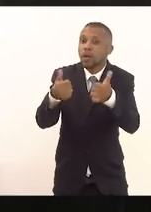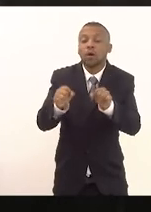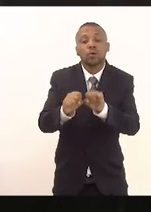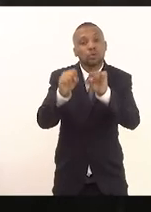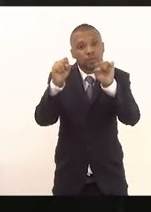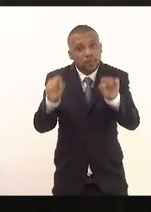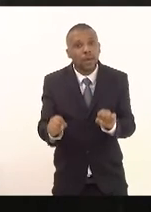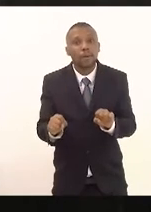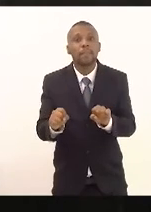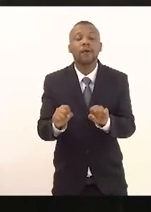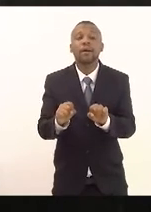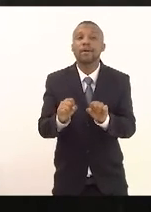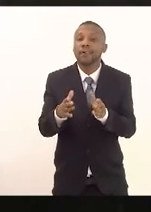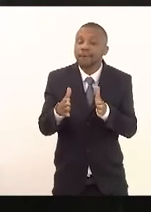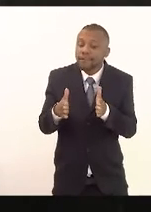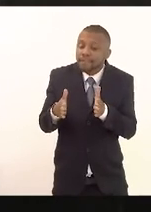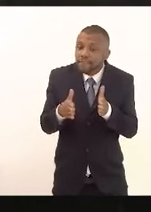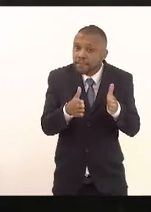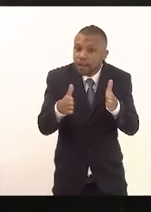viário